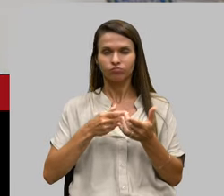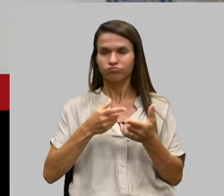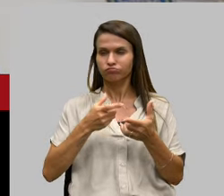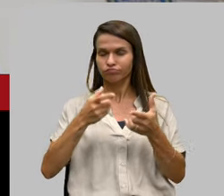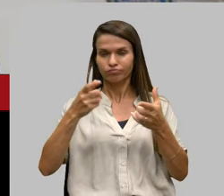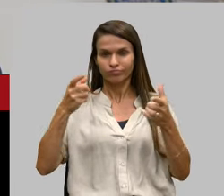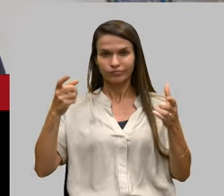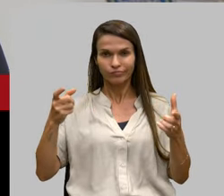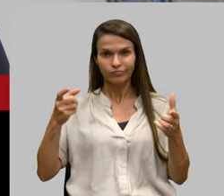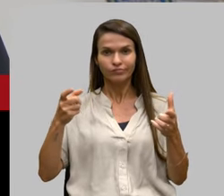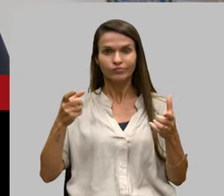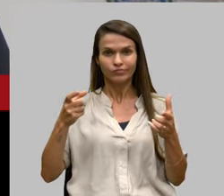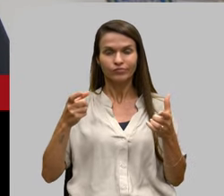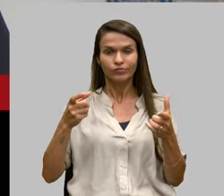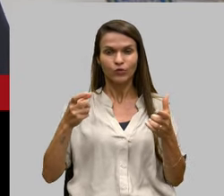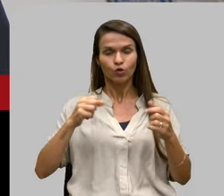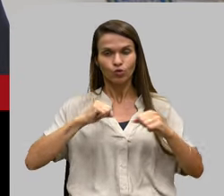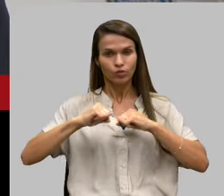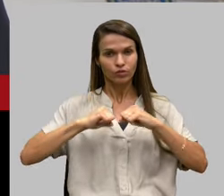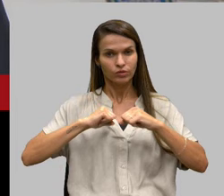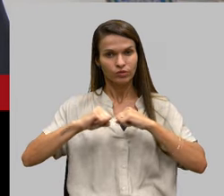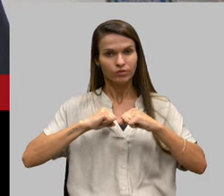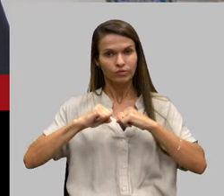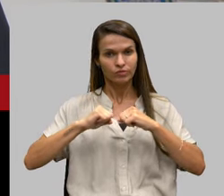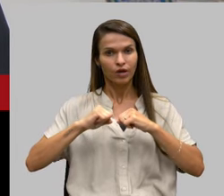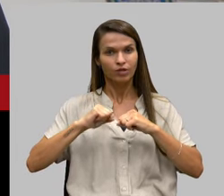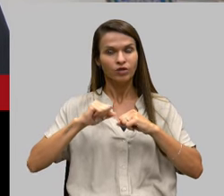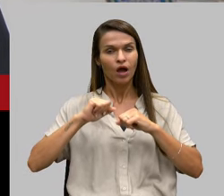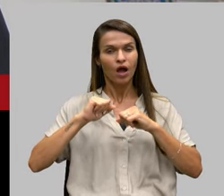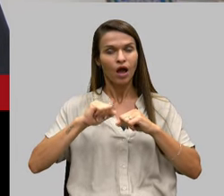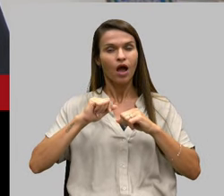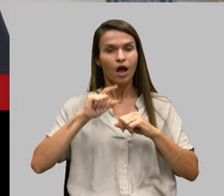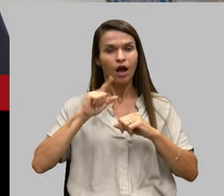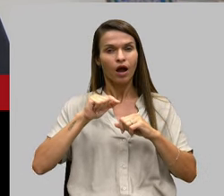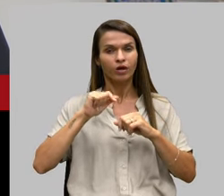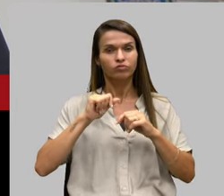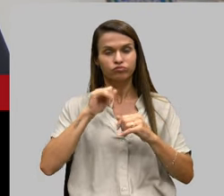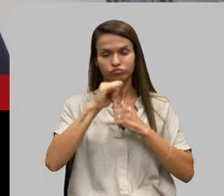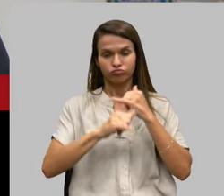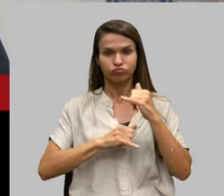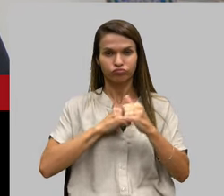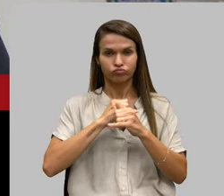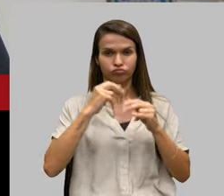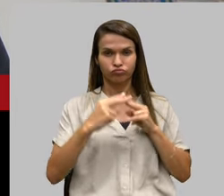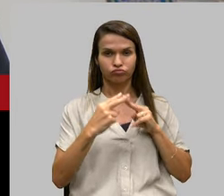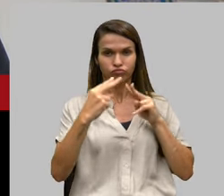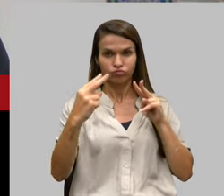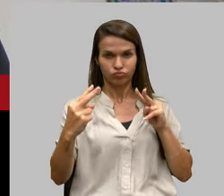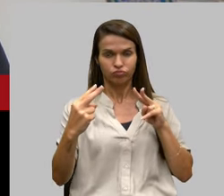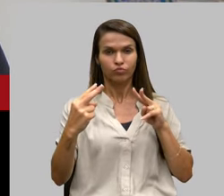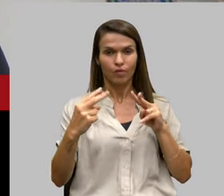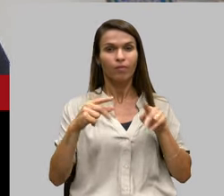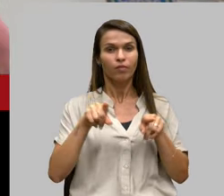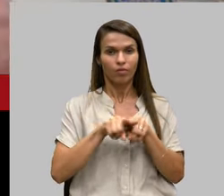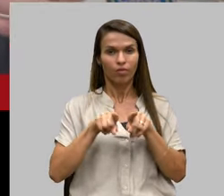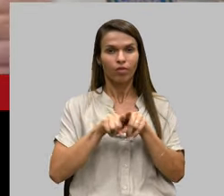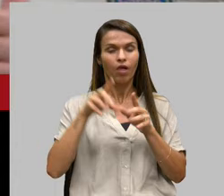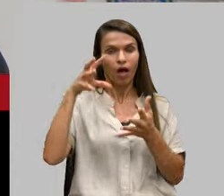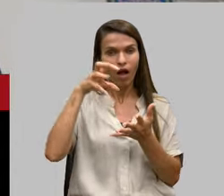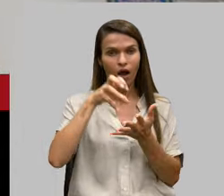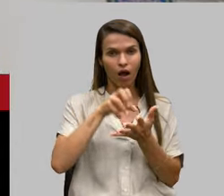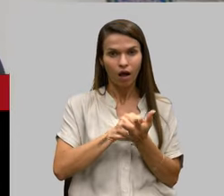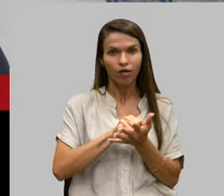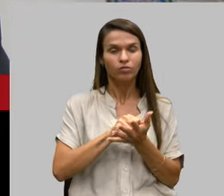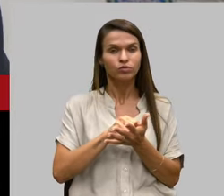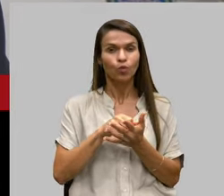da do nosso debate aqui foi transmitido ao vivo né mas ele também se encontra gravado quem não pôde pegar todo